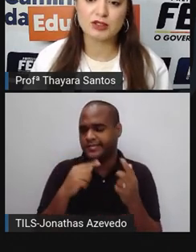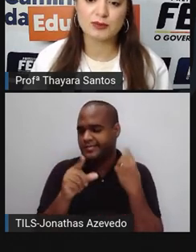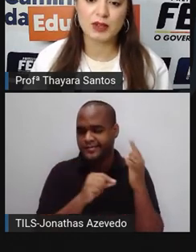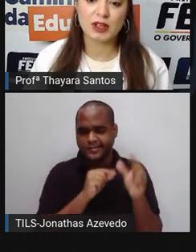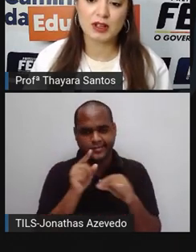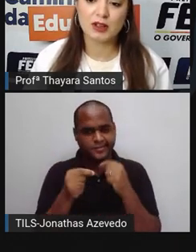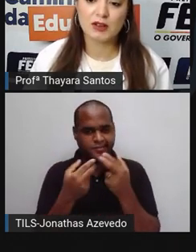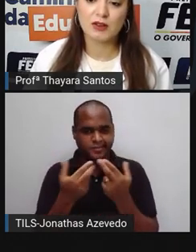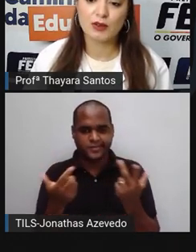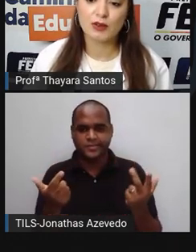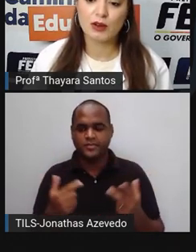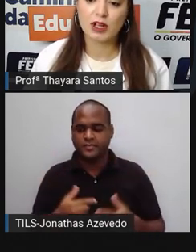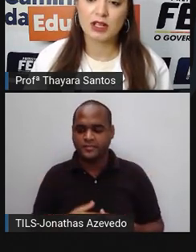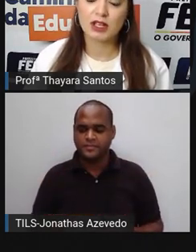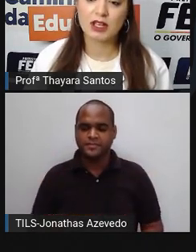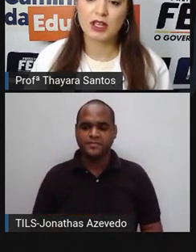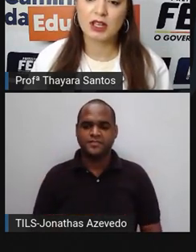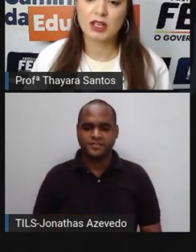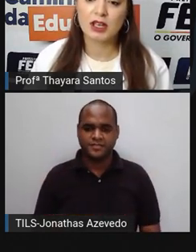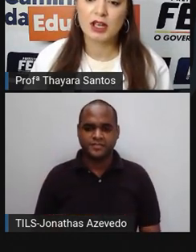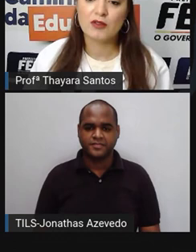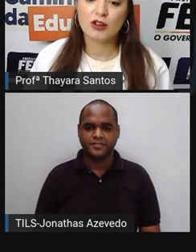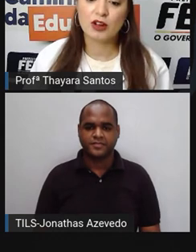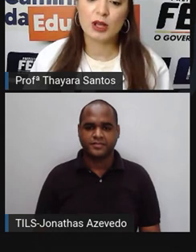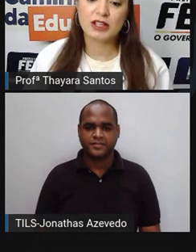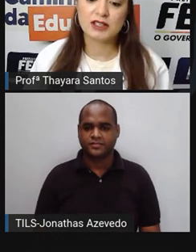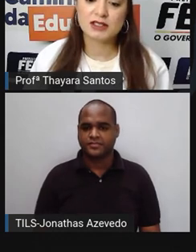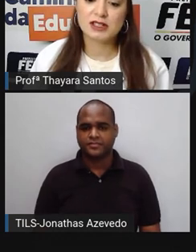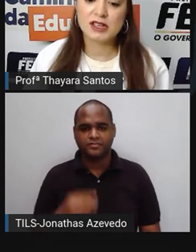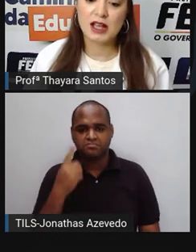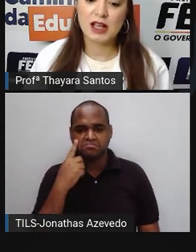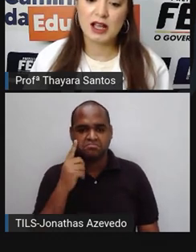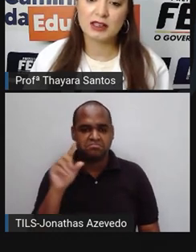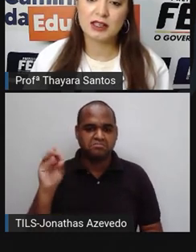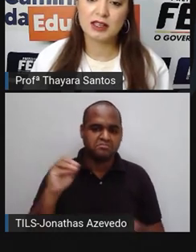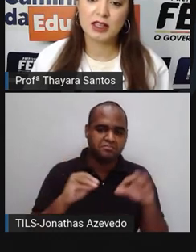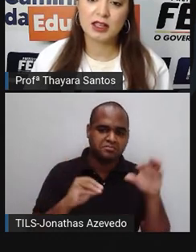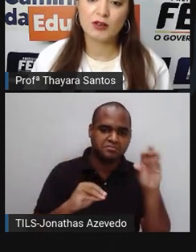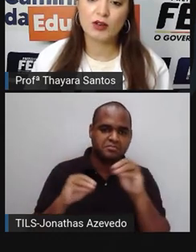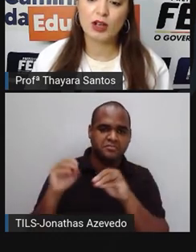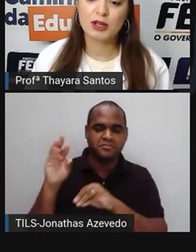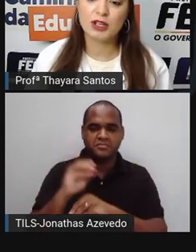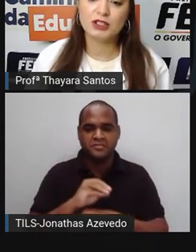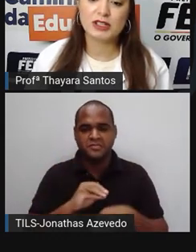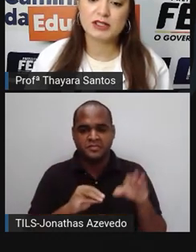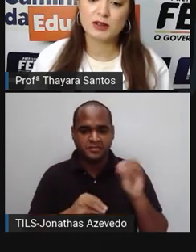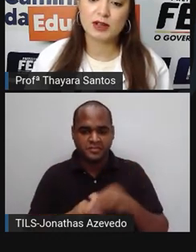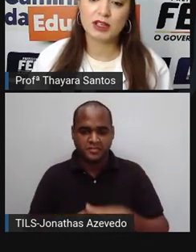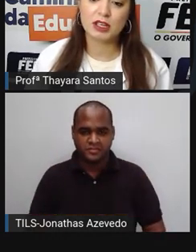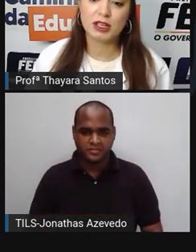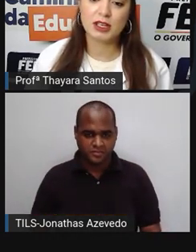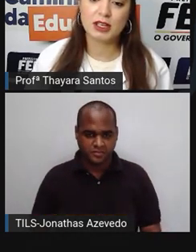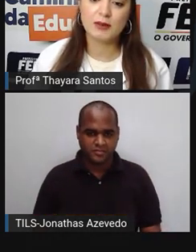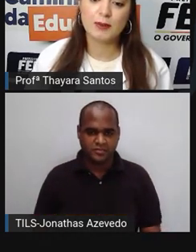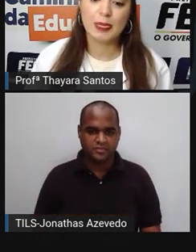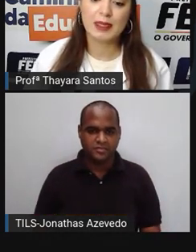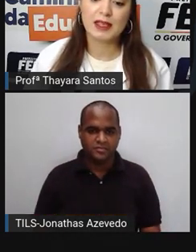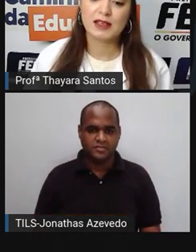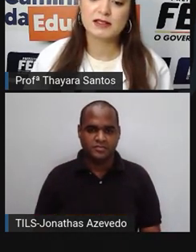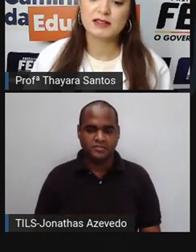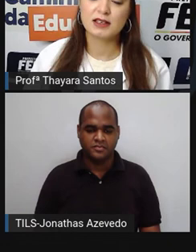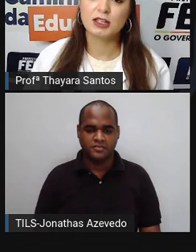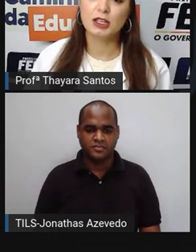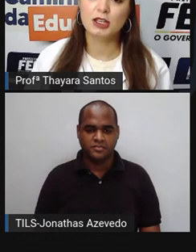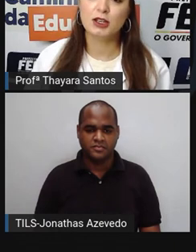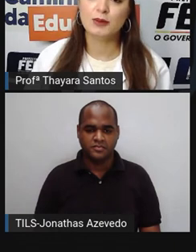aleatoriamente coloca aqui vou colocar mata ciliar aqui vou colocar meditação é porque